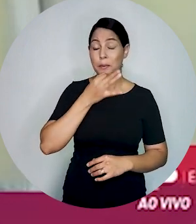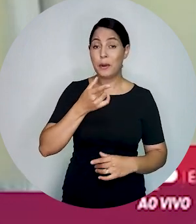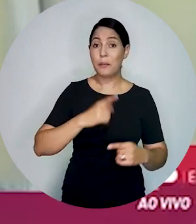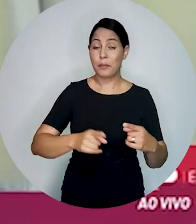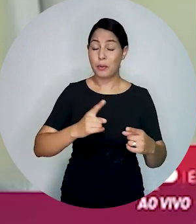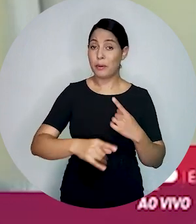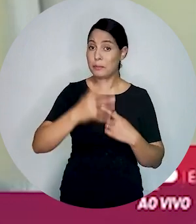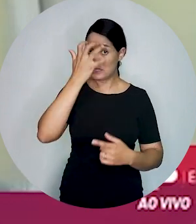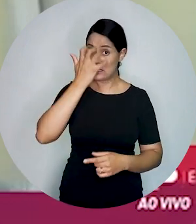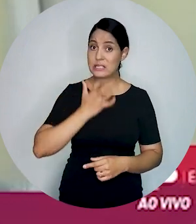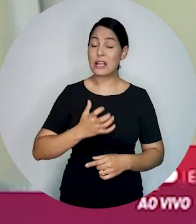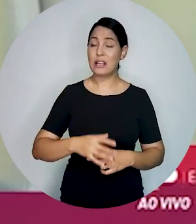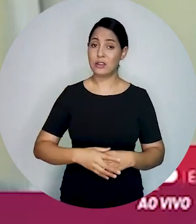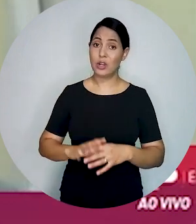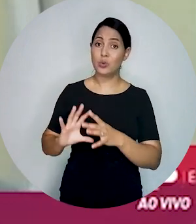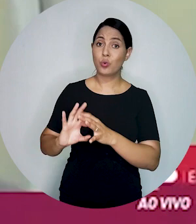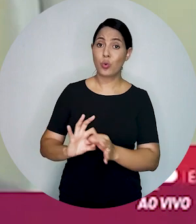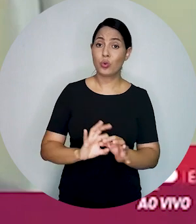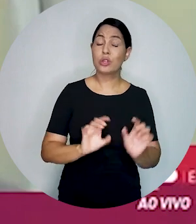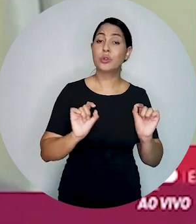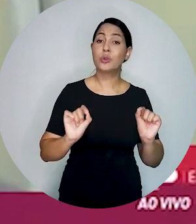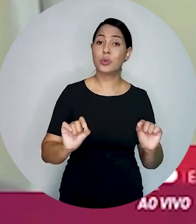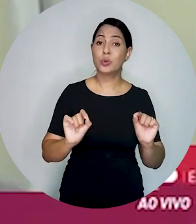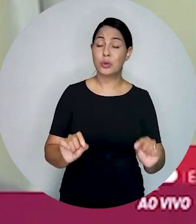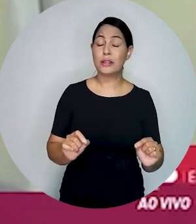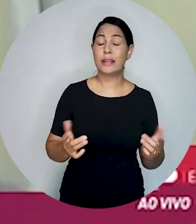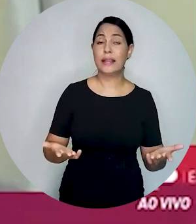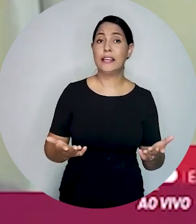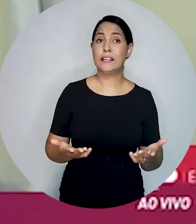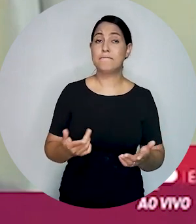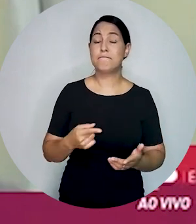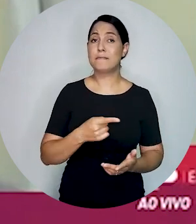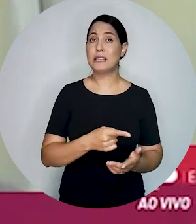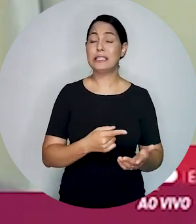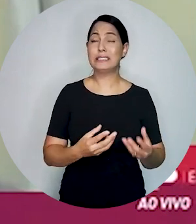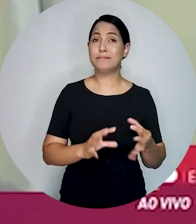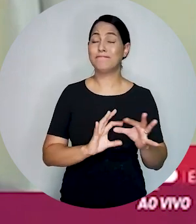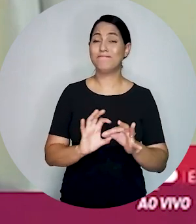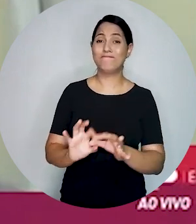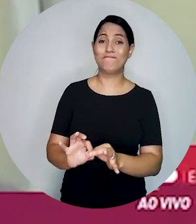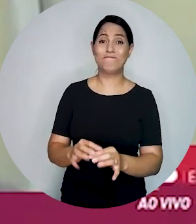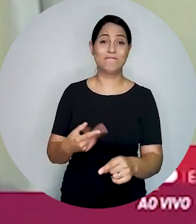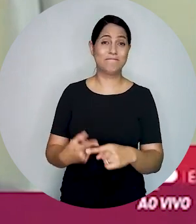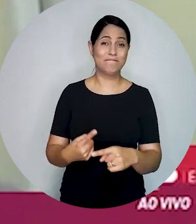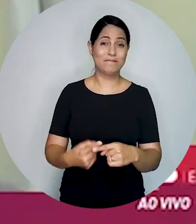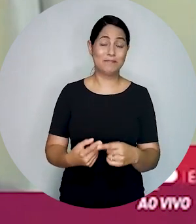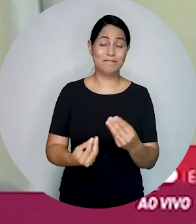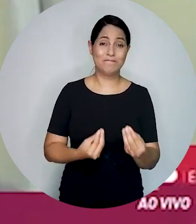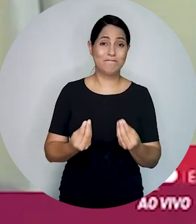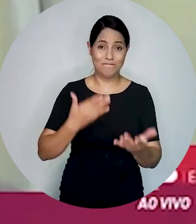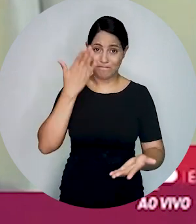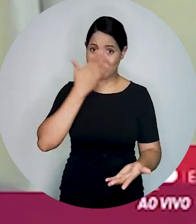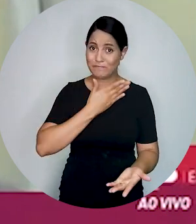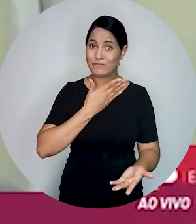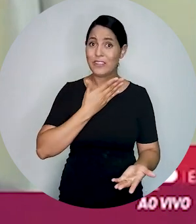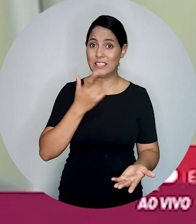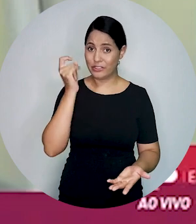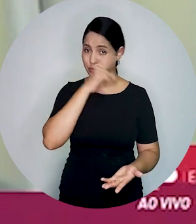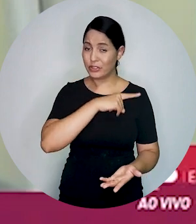muito sérios no que tange à própria demonstração dessa hipótese. Por quê? Porque nós estamos